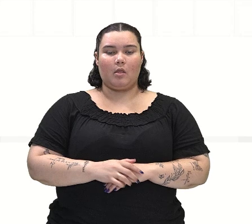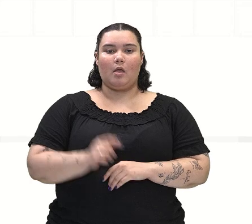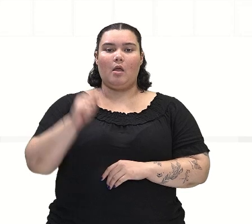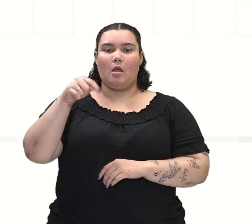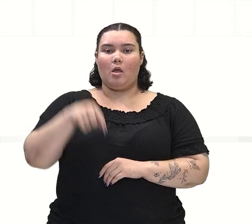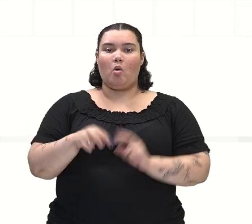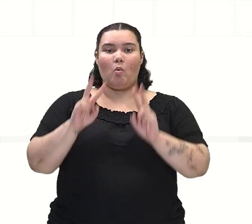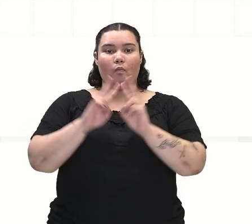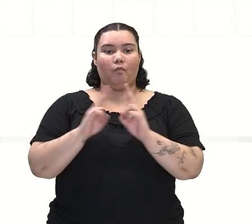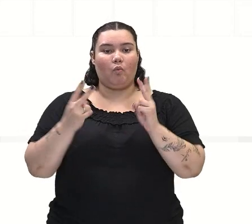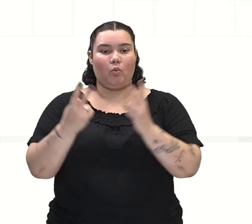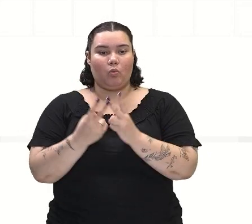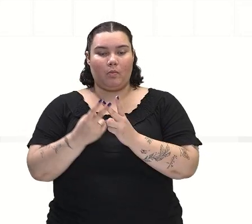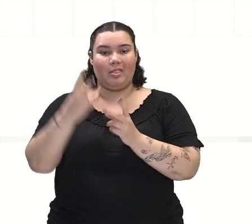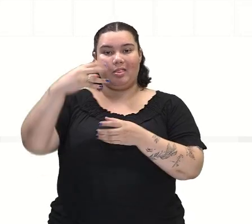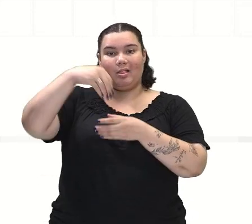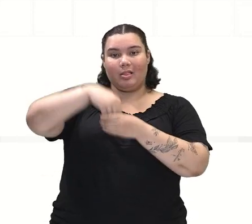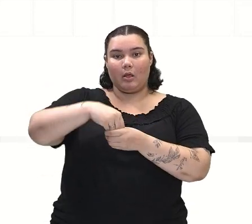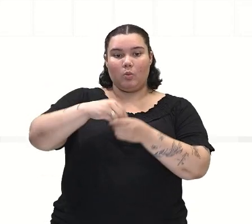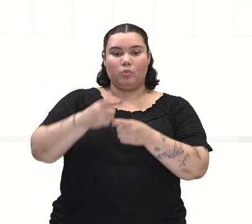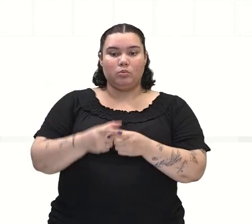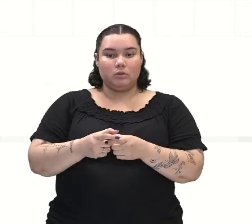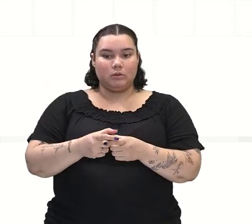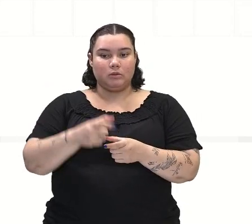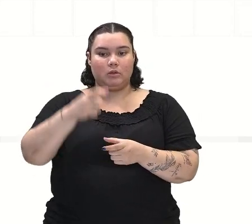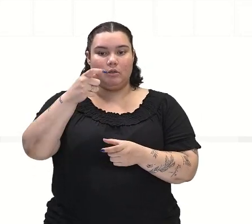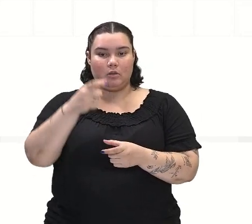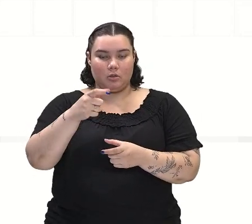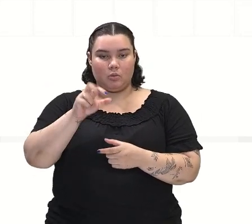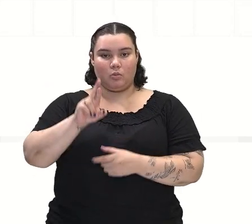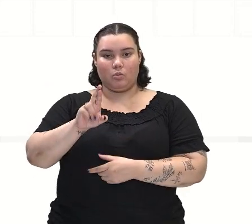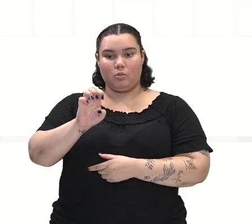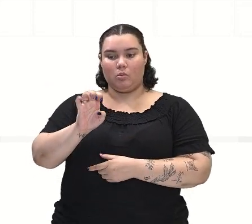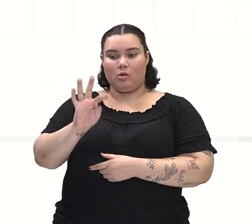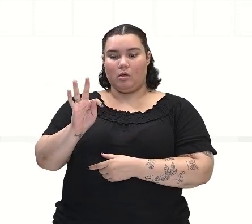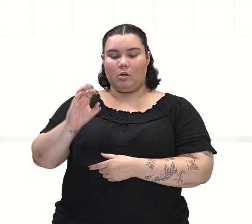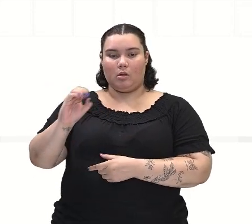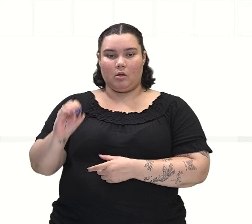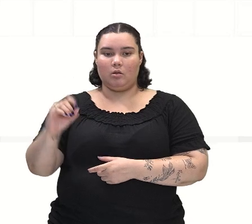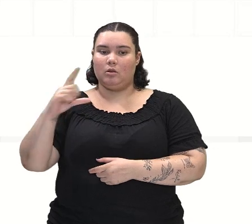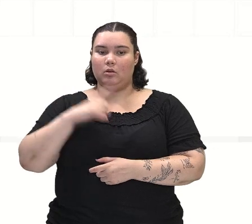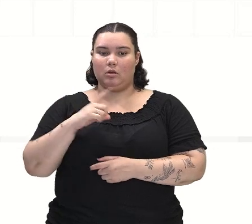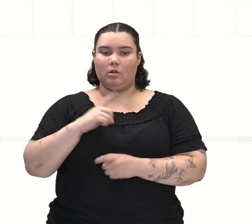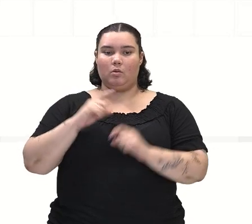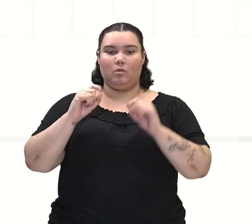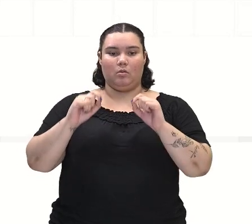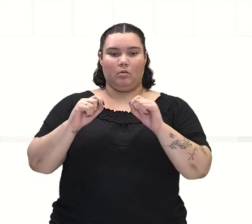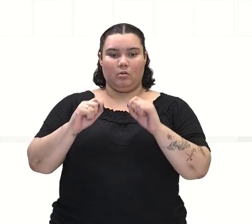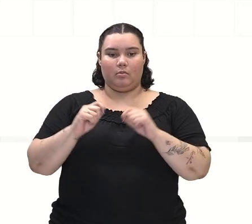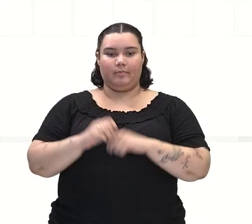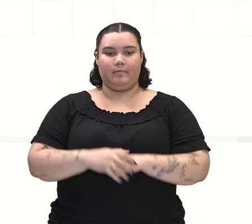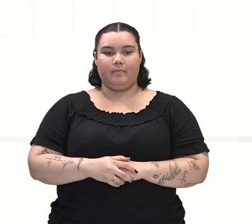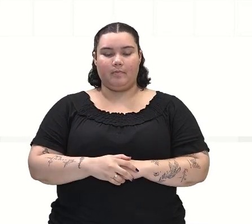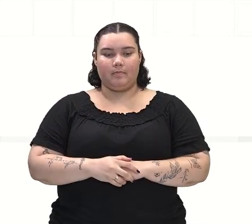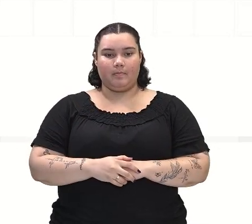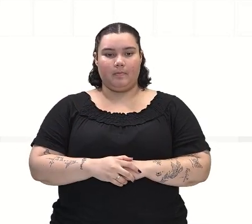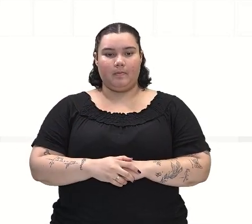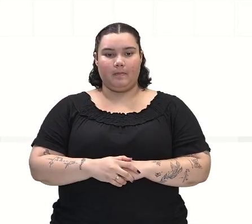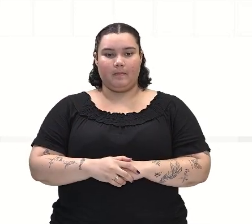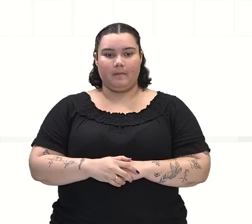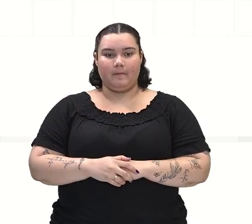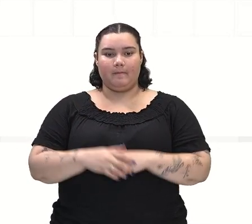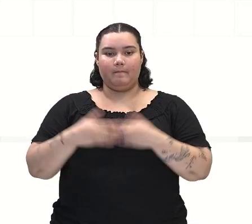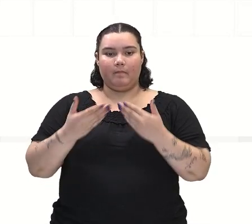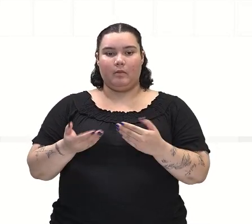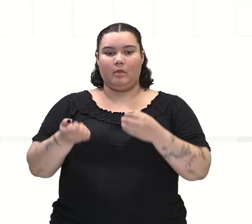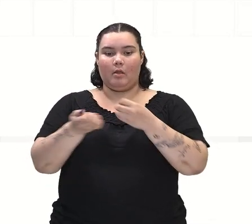de volume de um cilindro circular reto, que tem aqui, ó, a medida da área, da